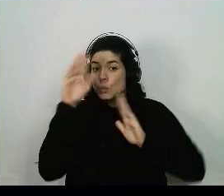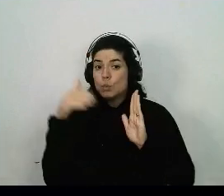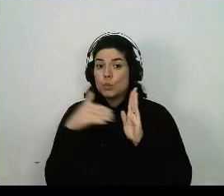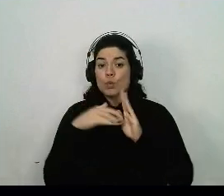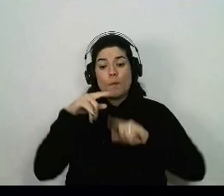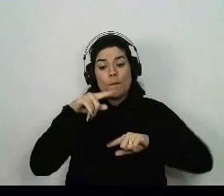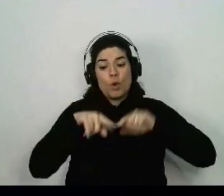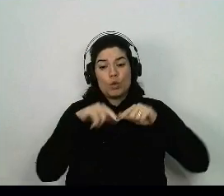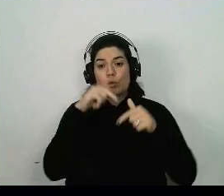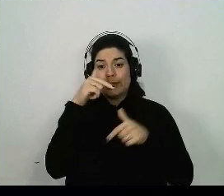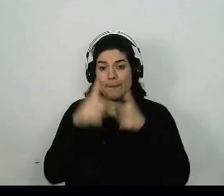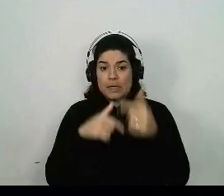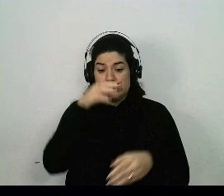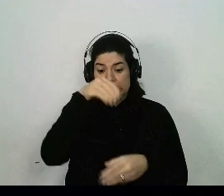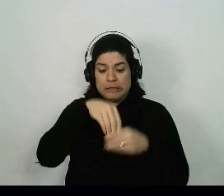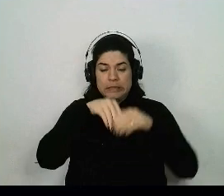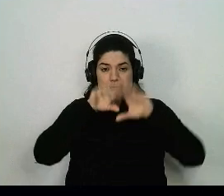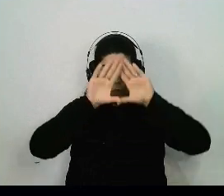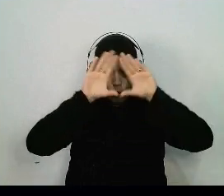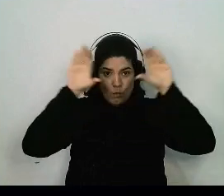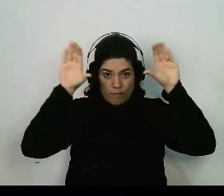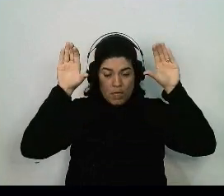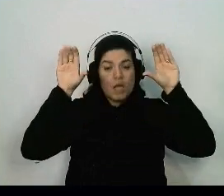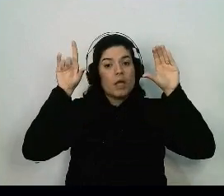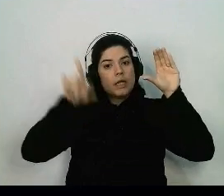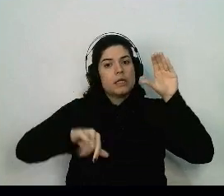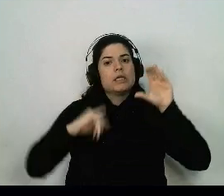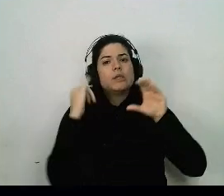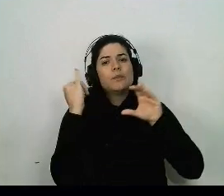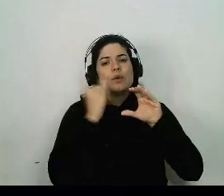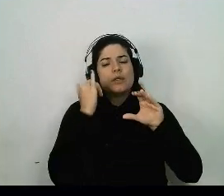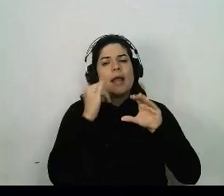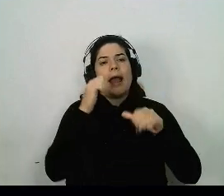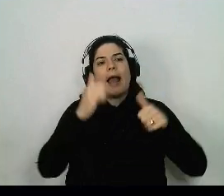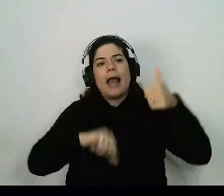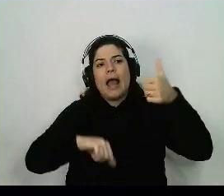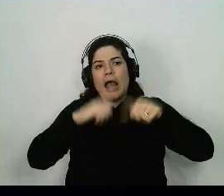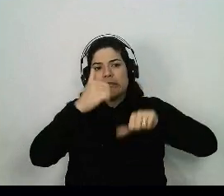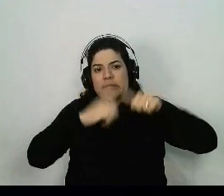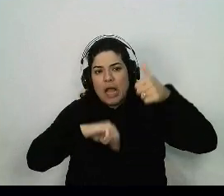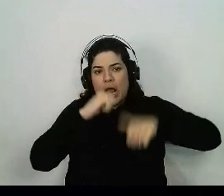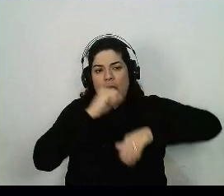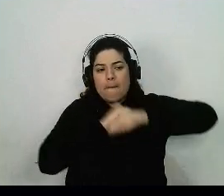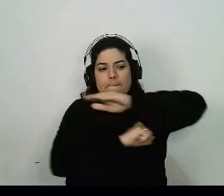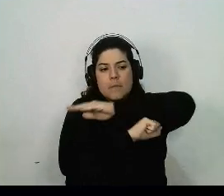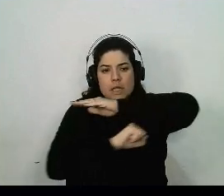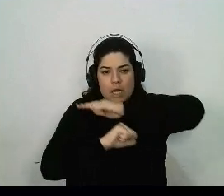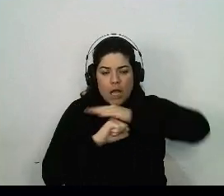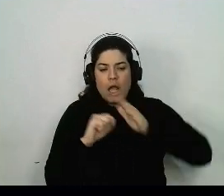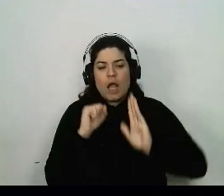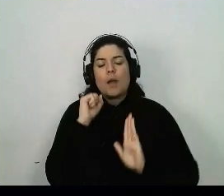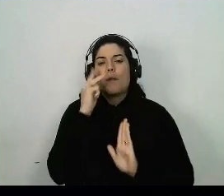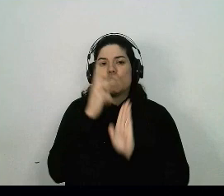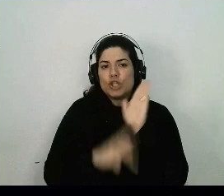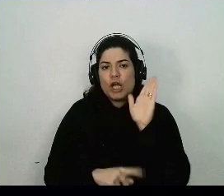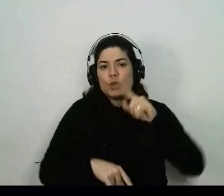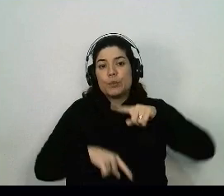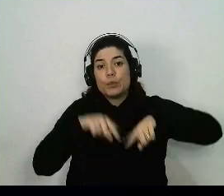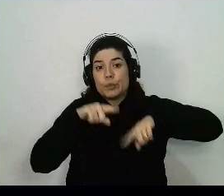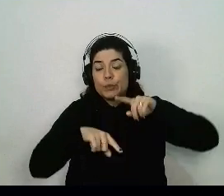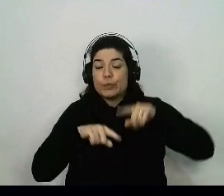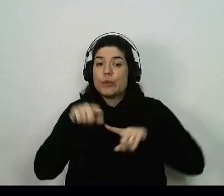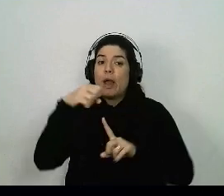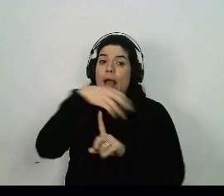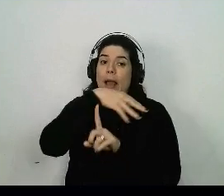na nuvem, é de super importância a gente avaliar esses pilares para esses projetos, produtos e aplicações, né?